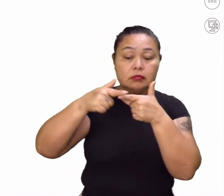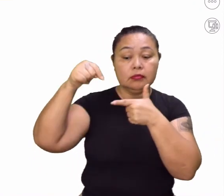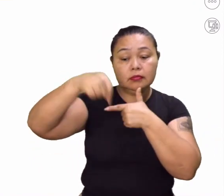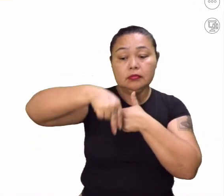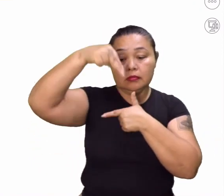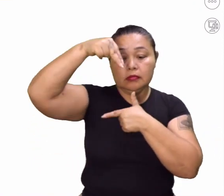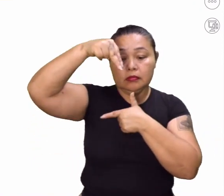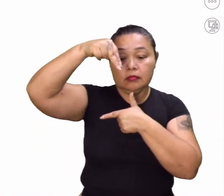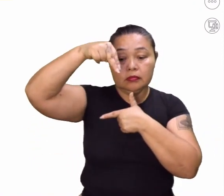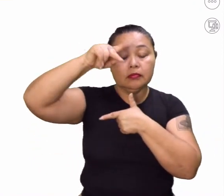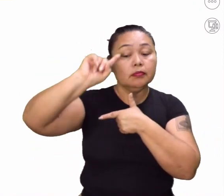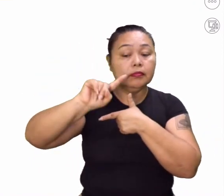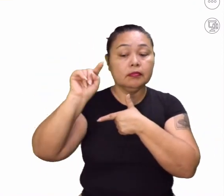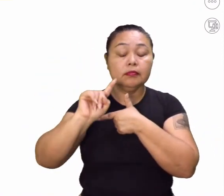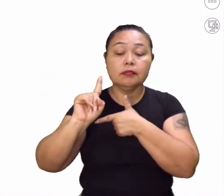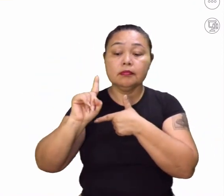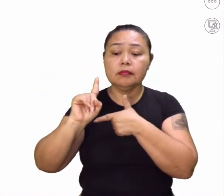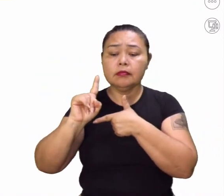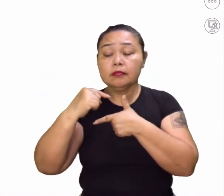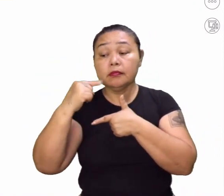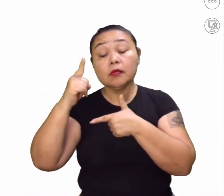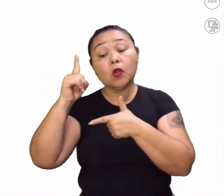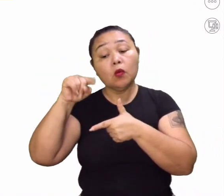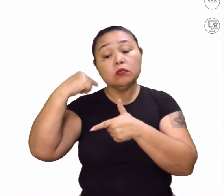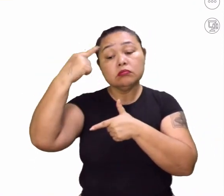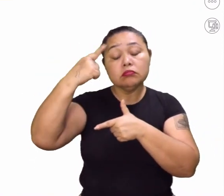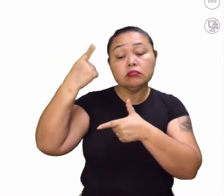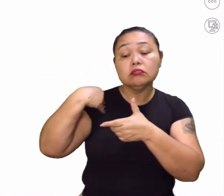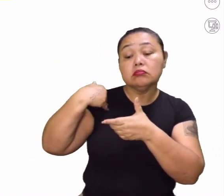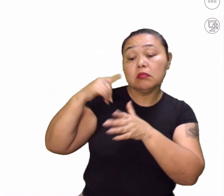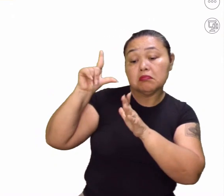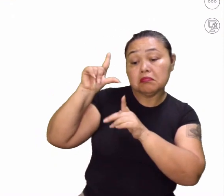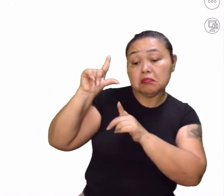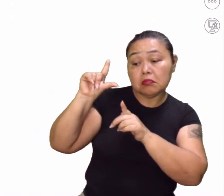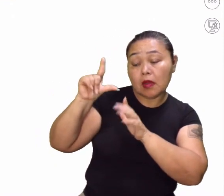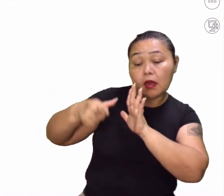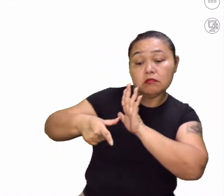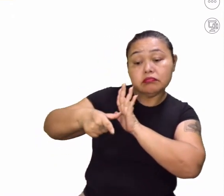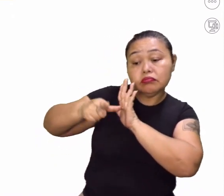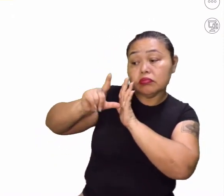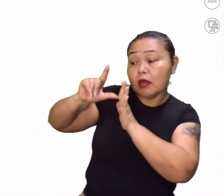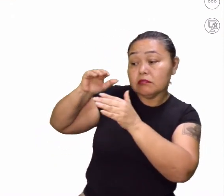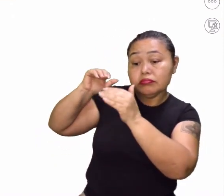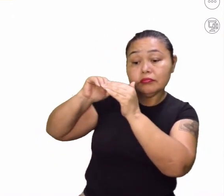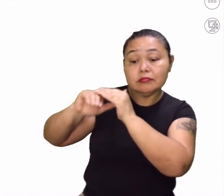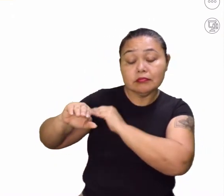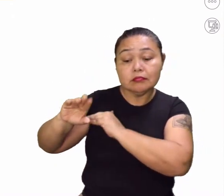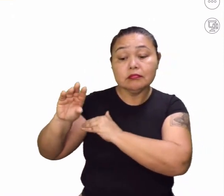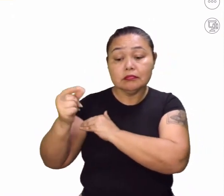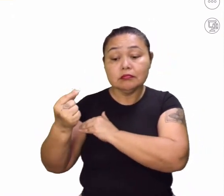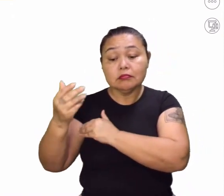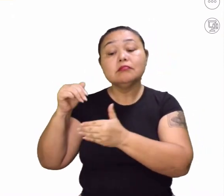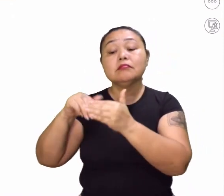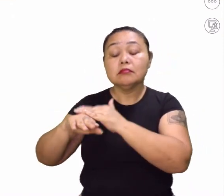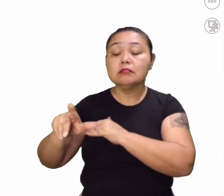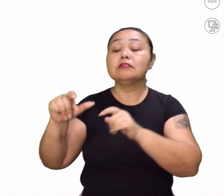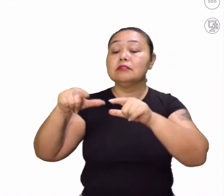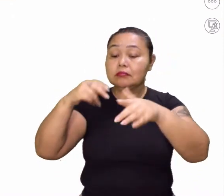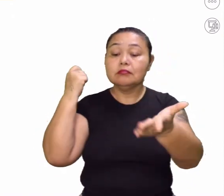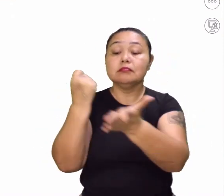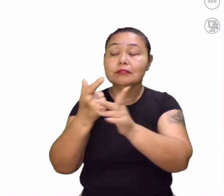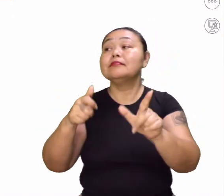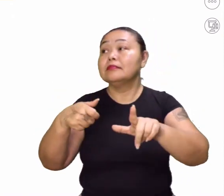aqui do norte. Exatamente. A gente ficava com 1 hora a menos para fazer depósito ou fazer pagamento de boleto. Lembra disso,